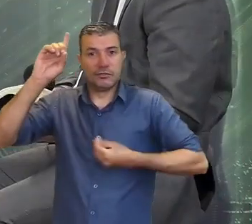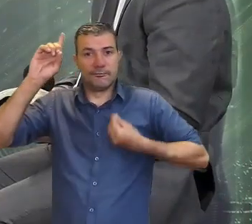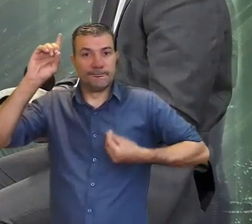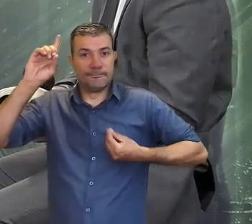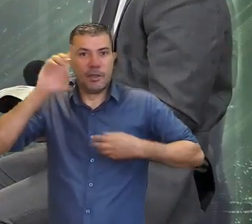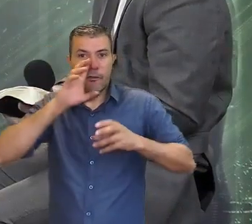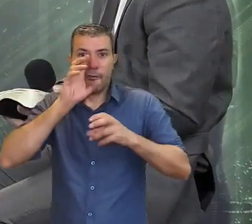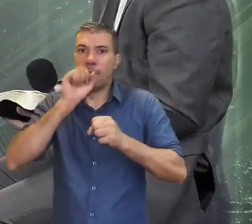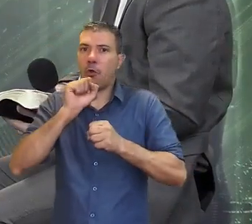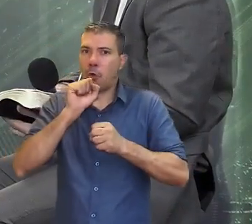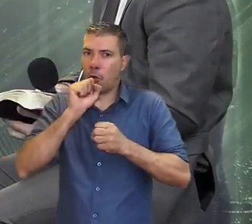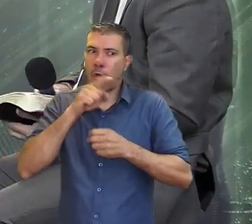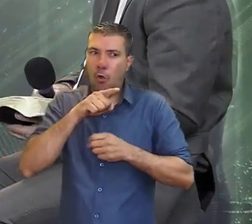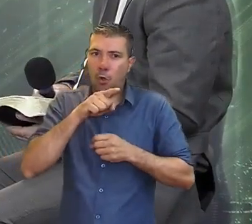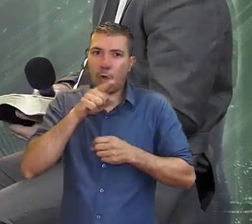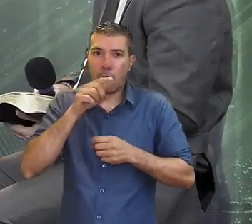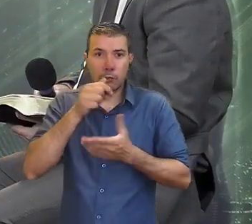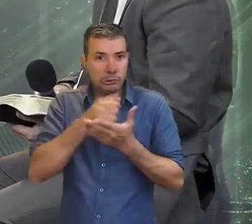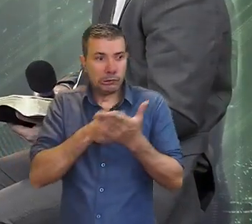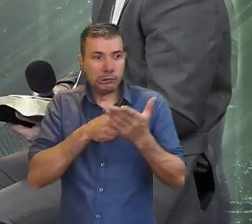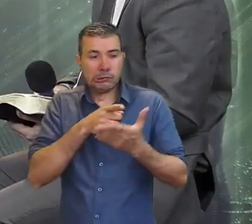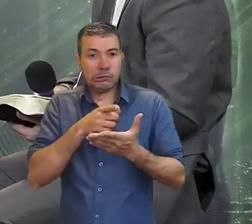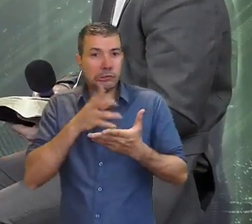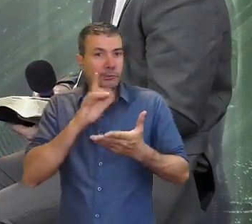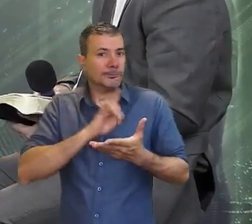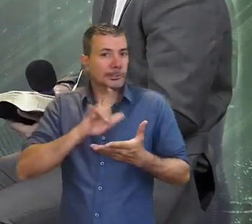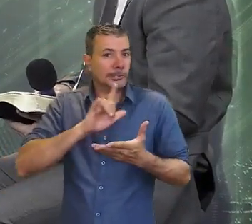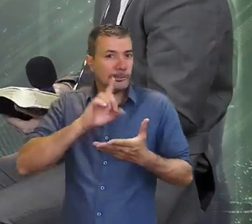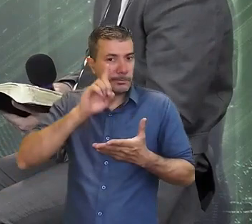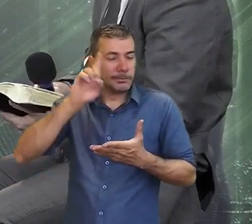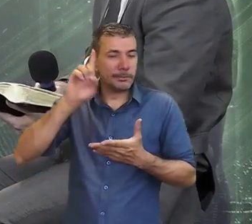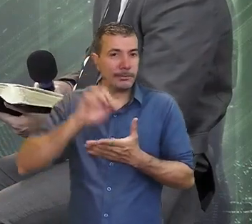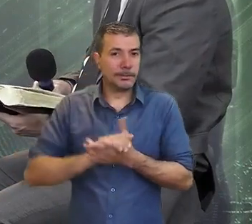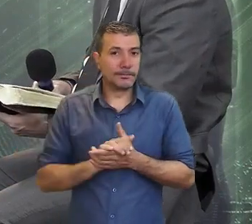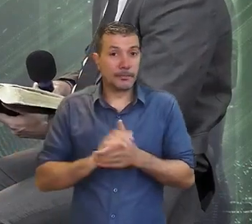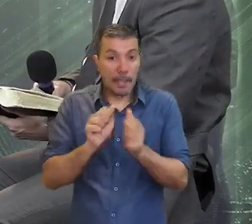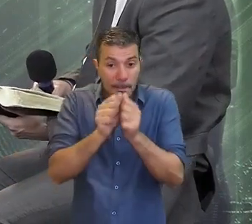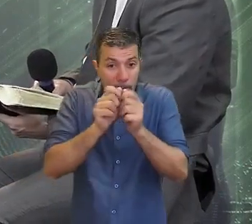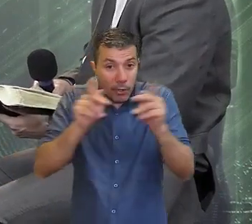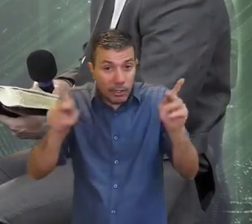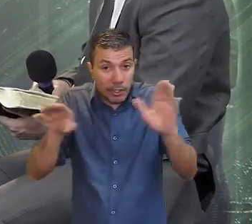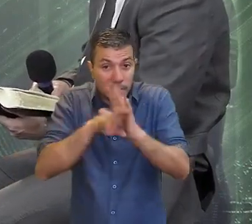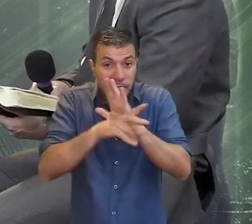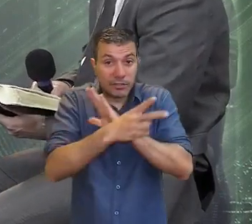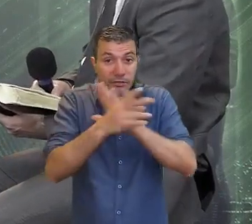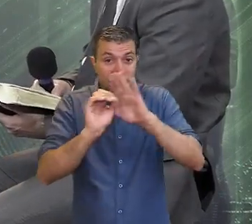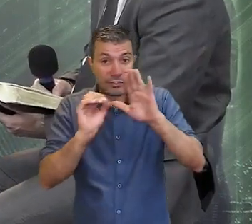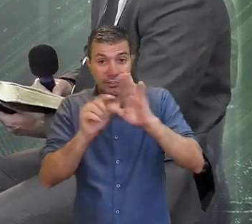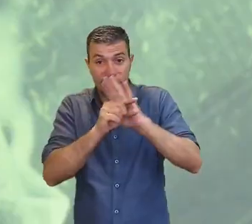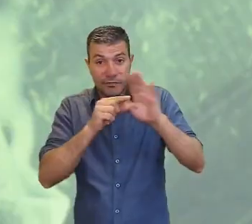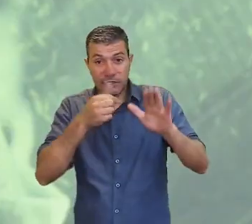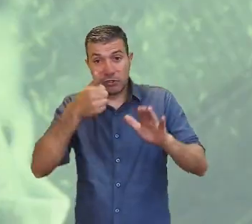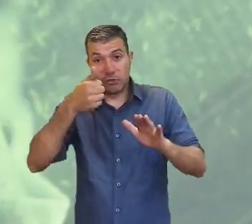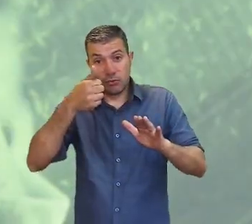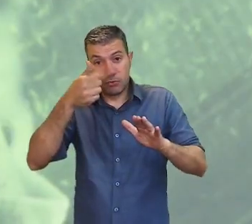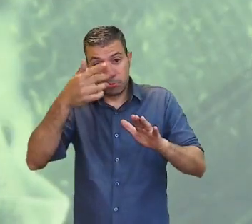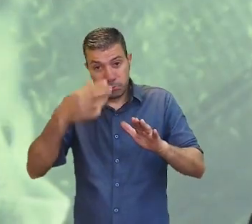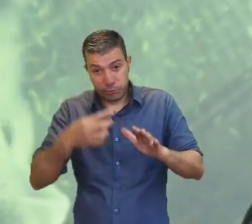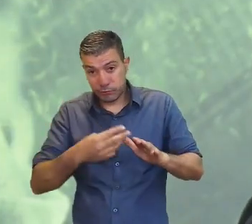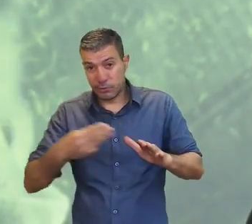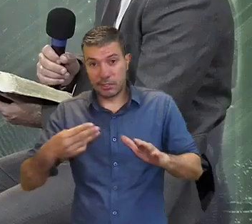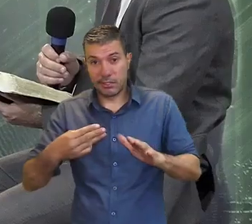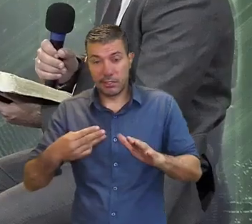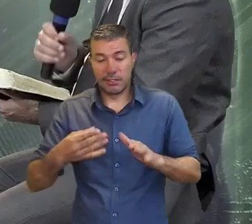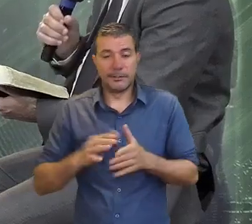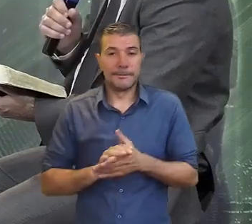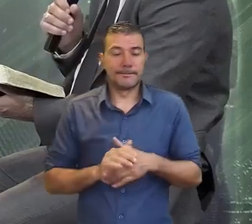texto forte, poderoso esse texto, eu amo esse texto. Vamos agora para Apocalipse, capítulo 20, versos de 1 a 3, depois eu leio o verso